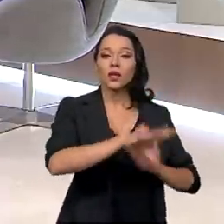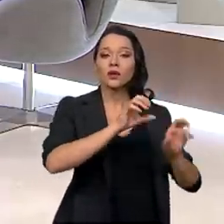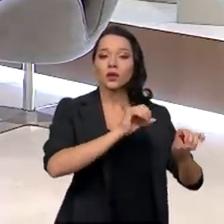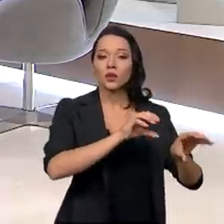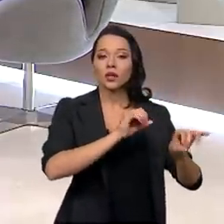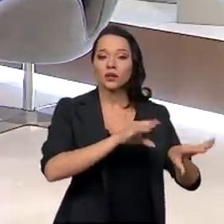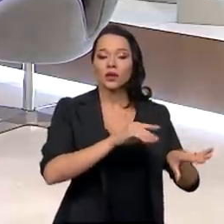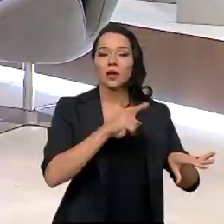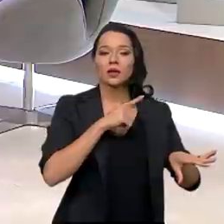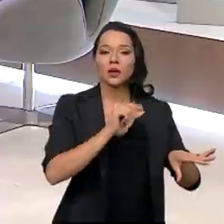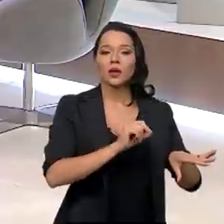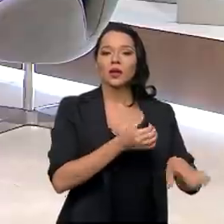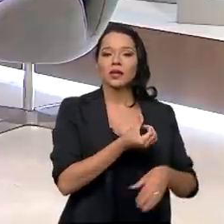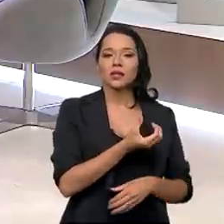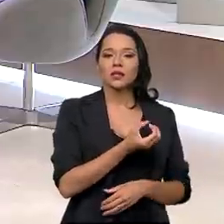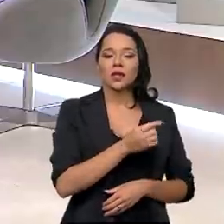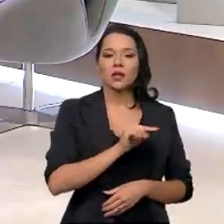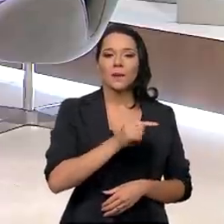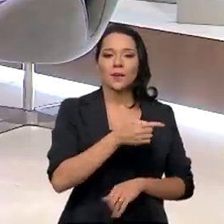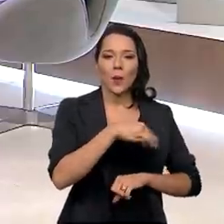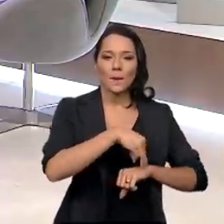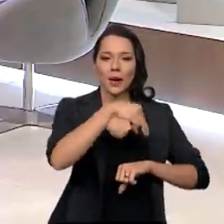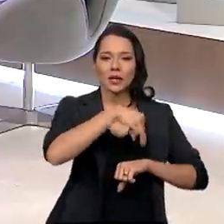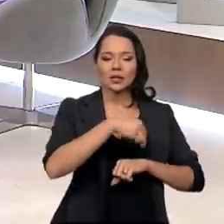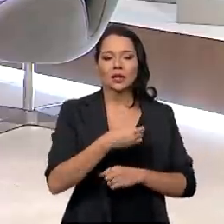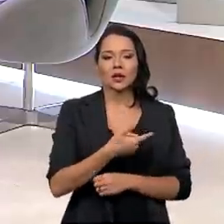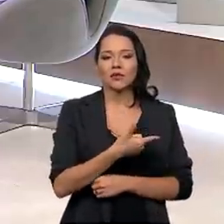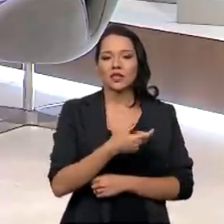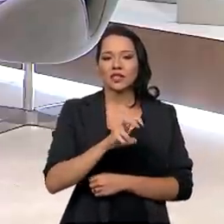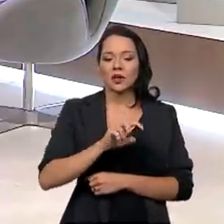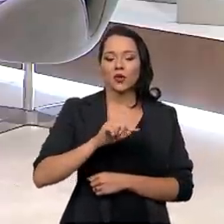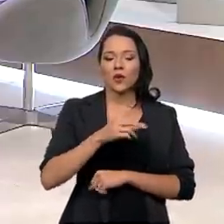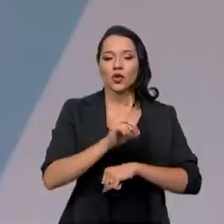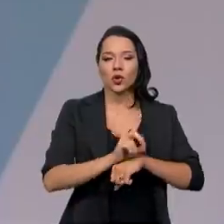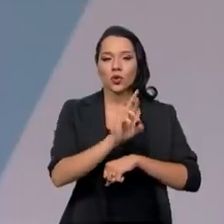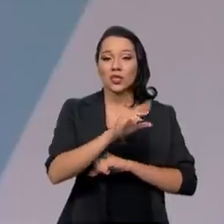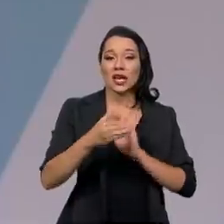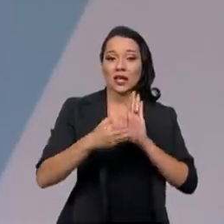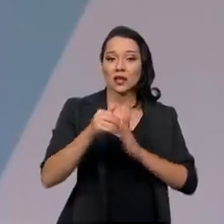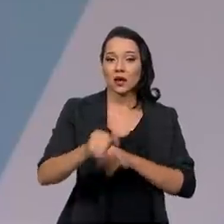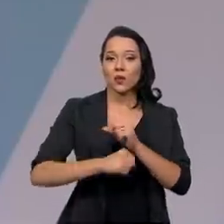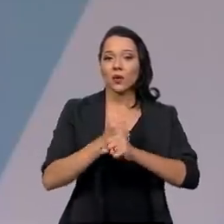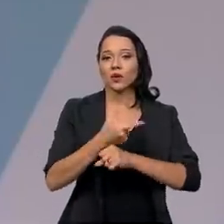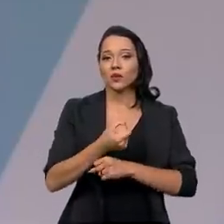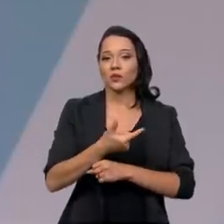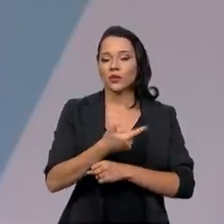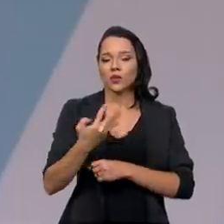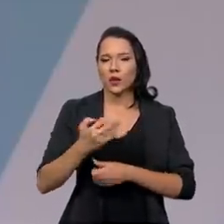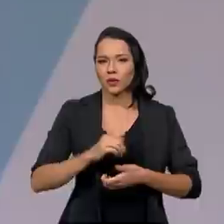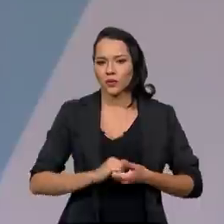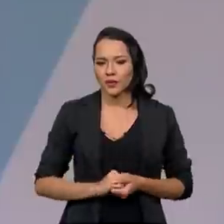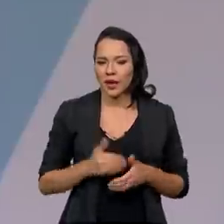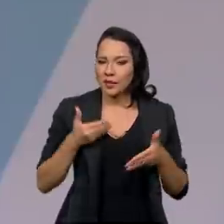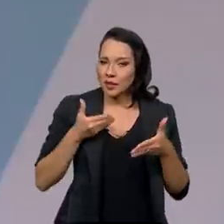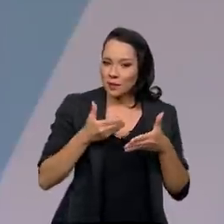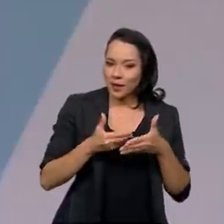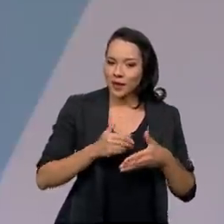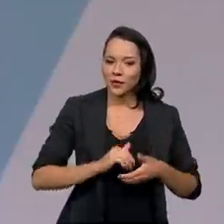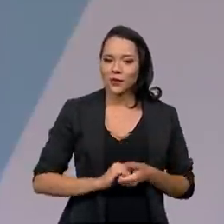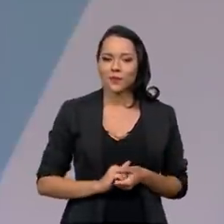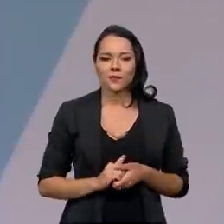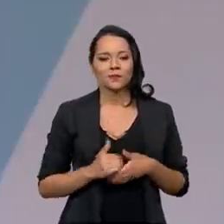Educação prevê 60 mil mestres e 25 mil doutores até 2024. Está perto, está